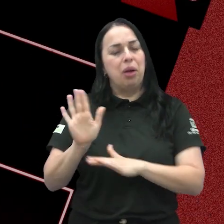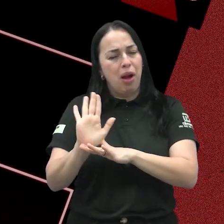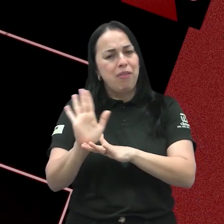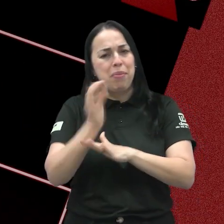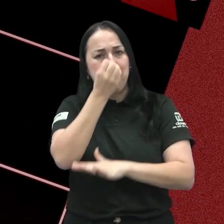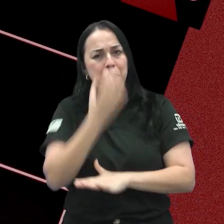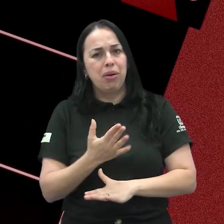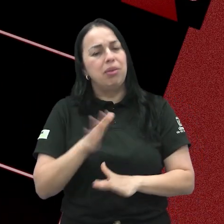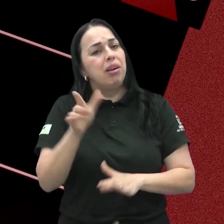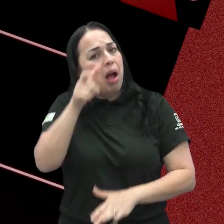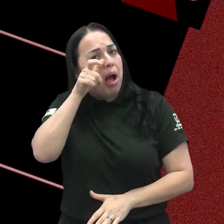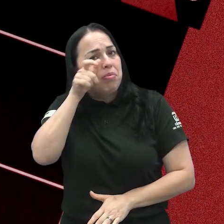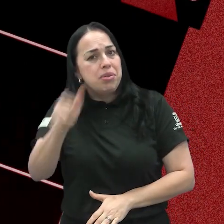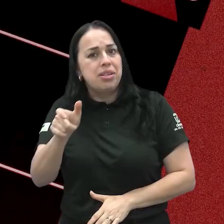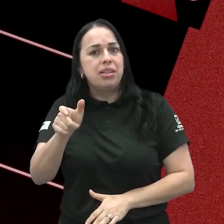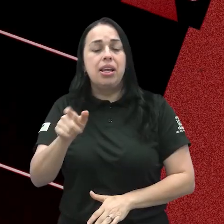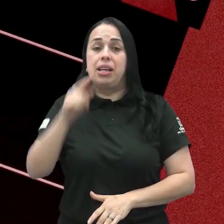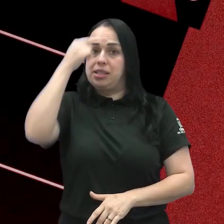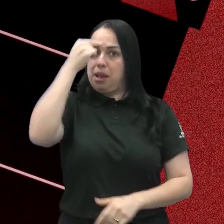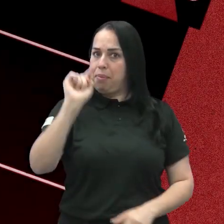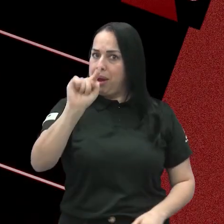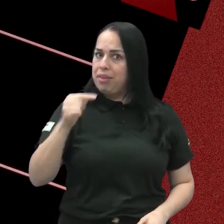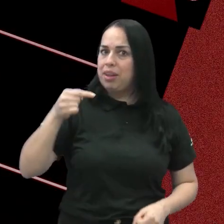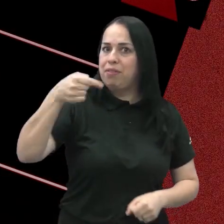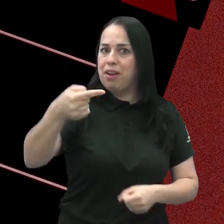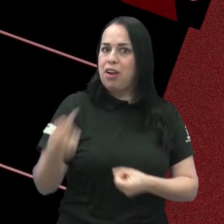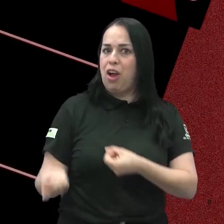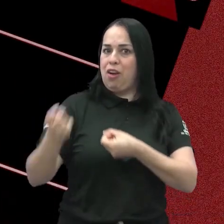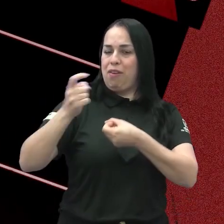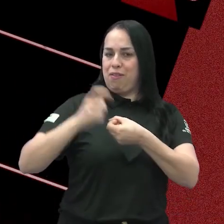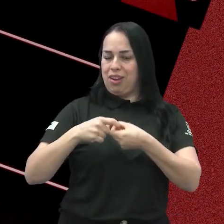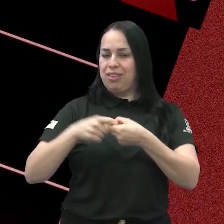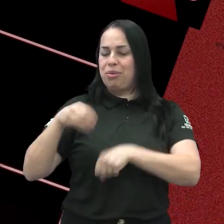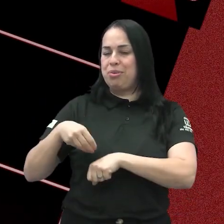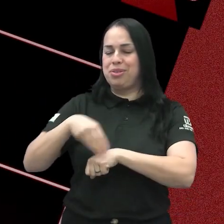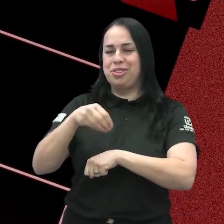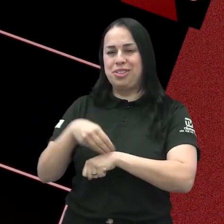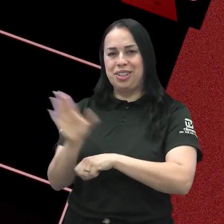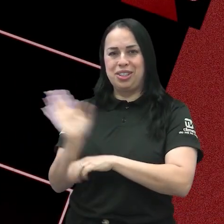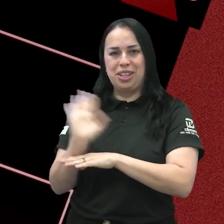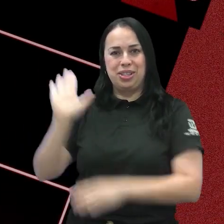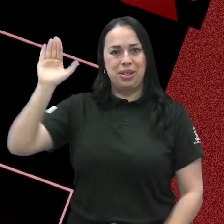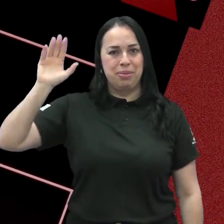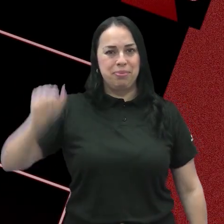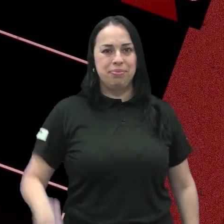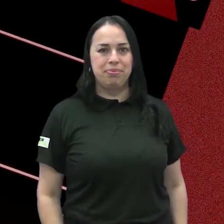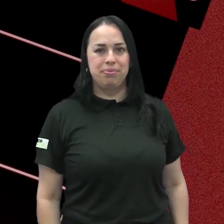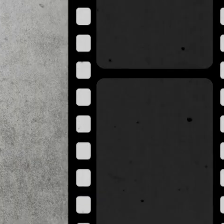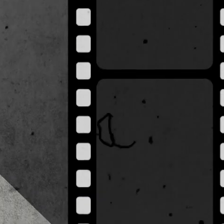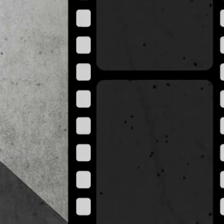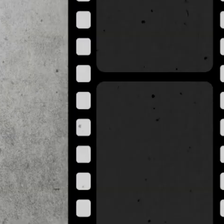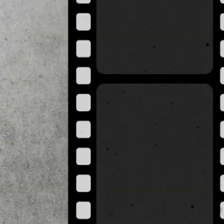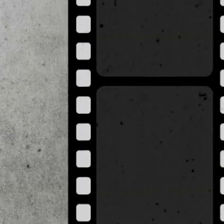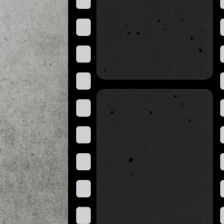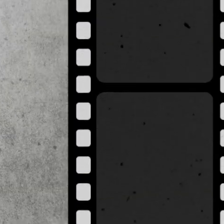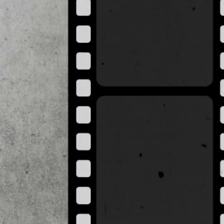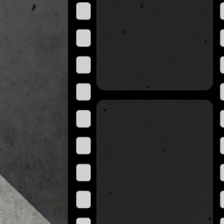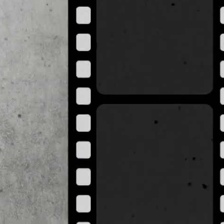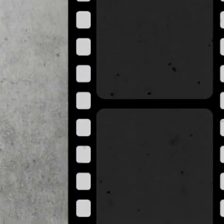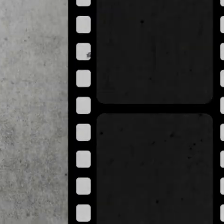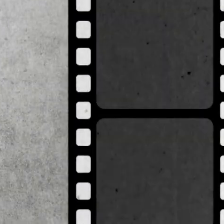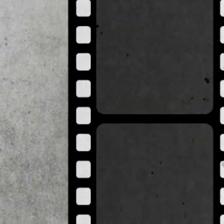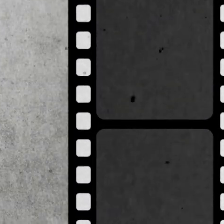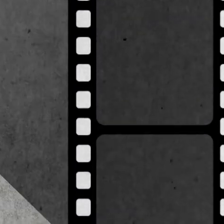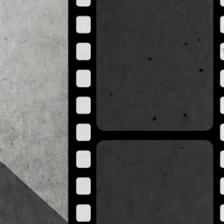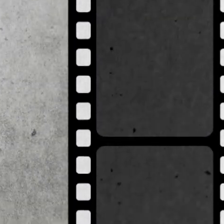pedida. Assistam e semana que vem eu tô de volta com mais dicas do Sessão Pipoca. Até!